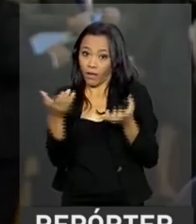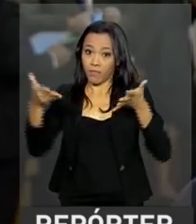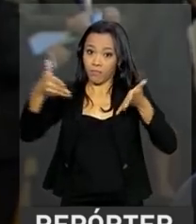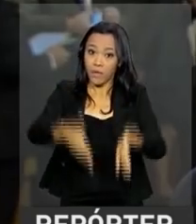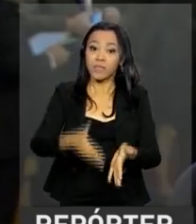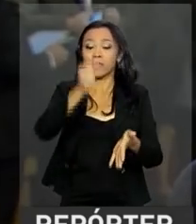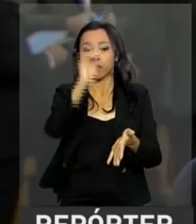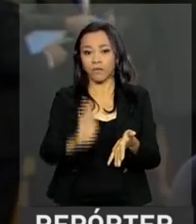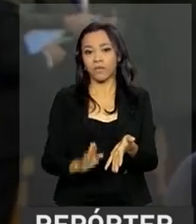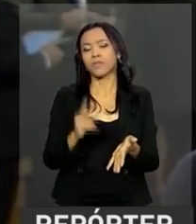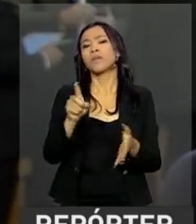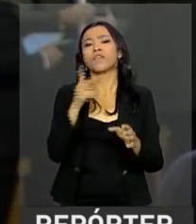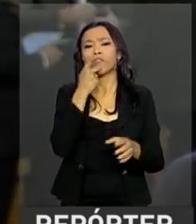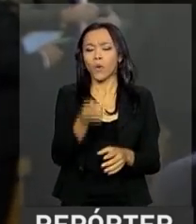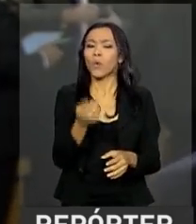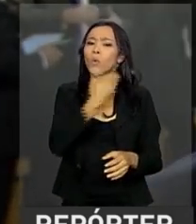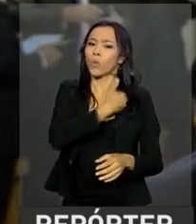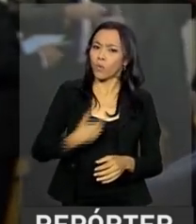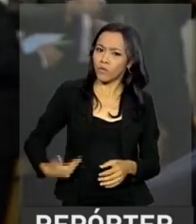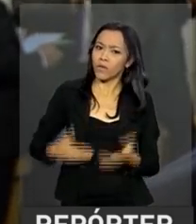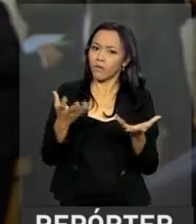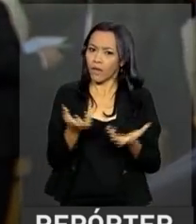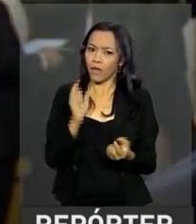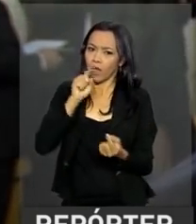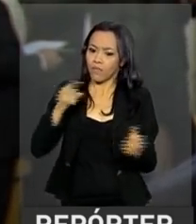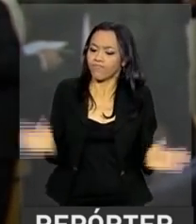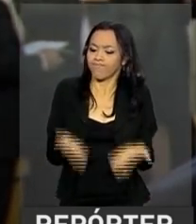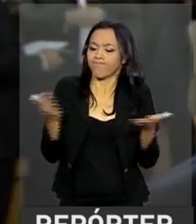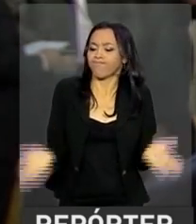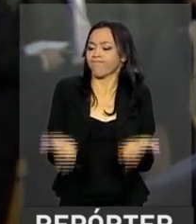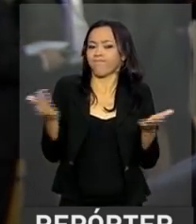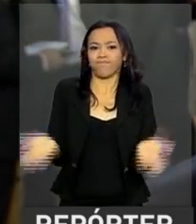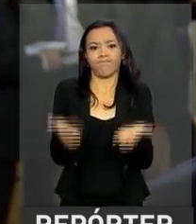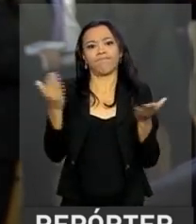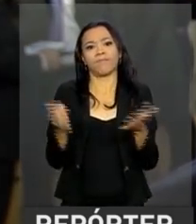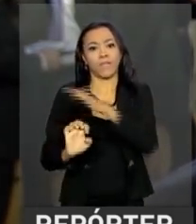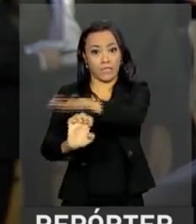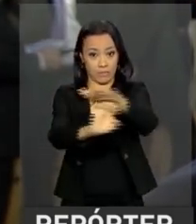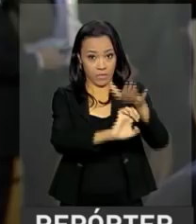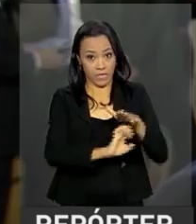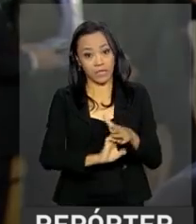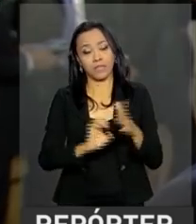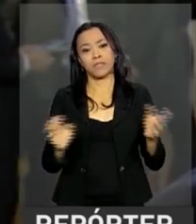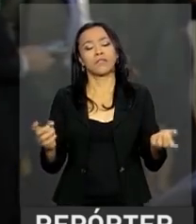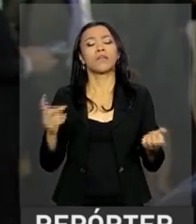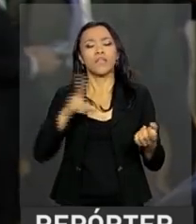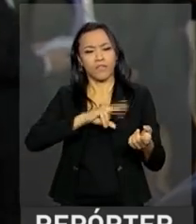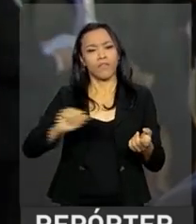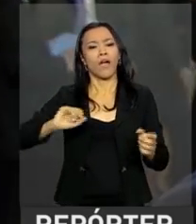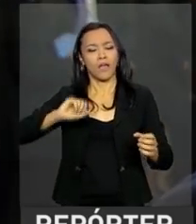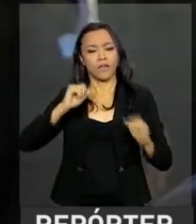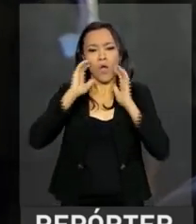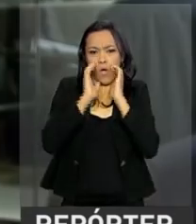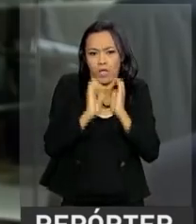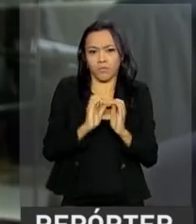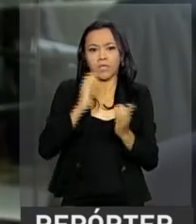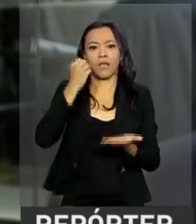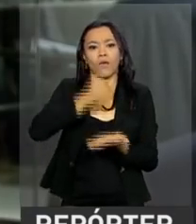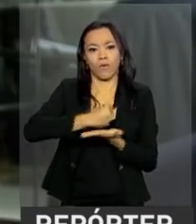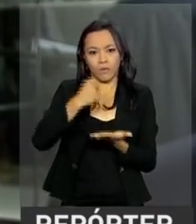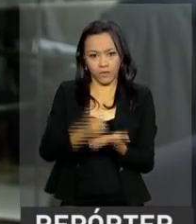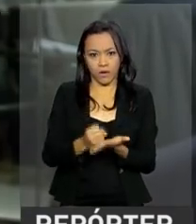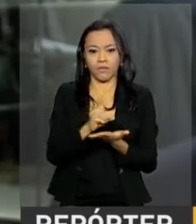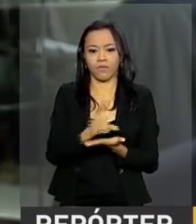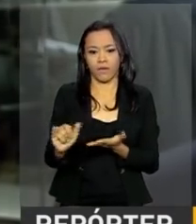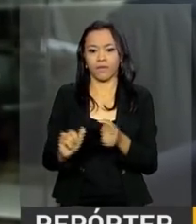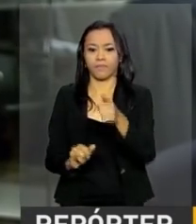e afirmou que o governo tem intenção de estimular a concorrência e que vai garantir o cumprimento dos contratos. A saída ainda